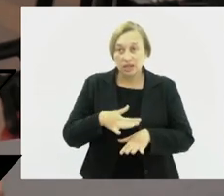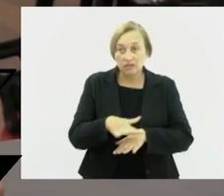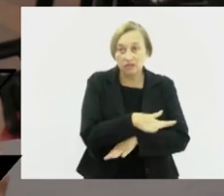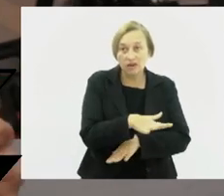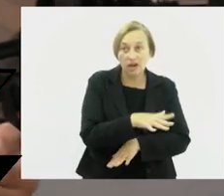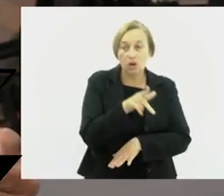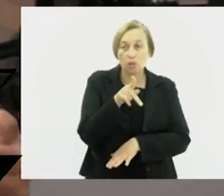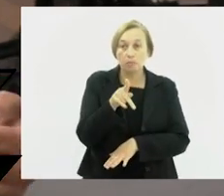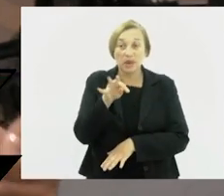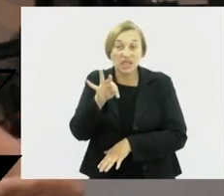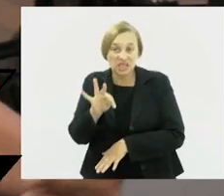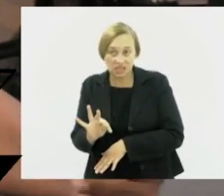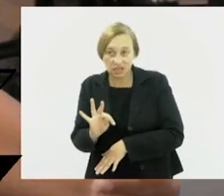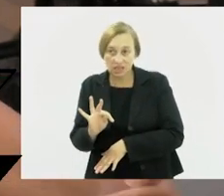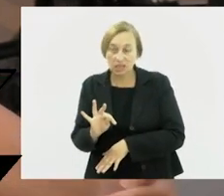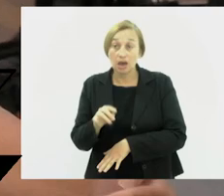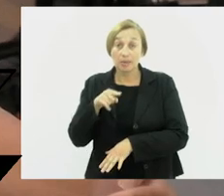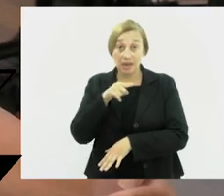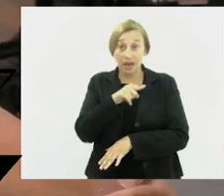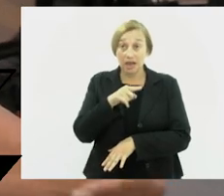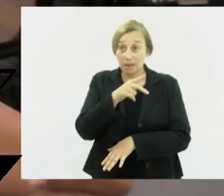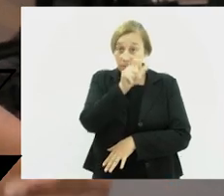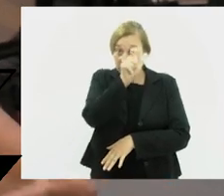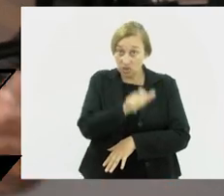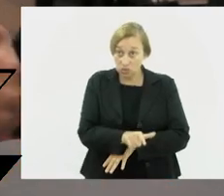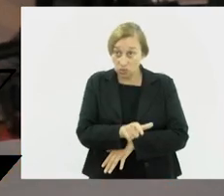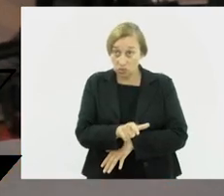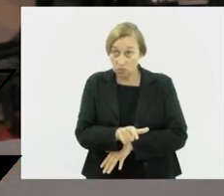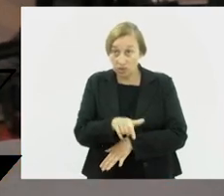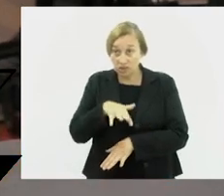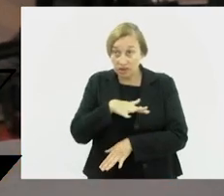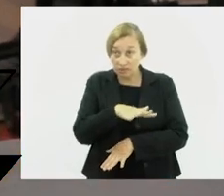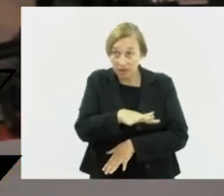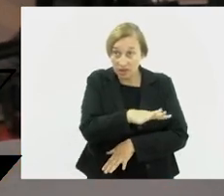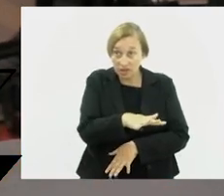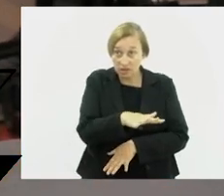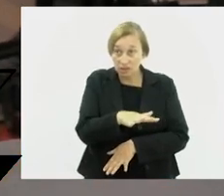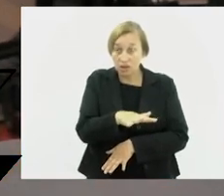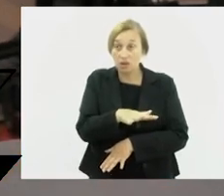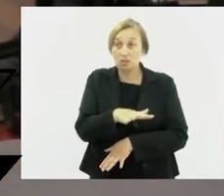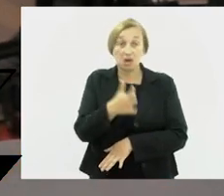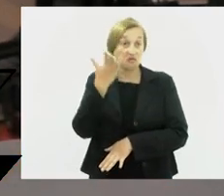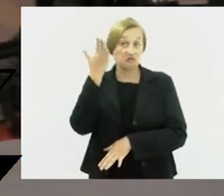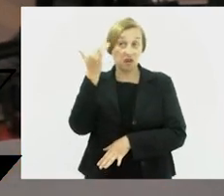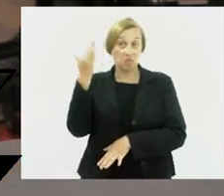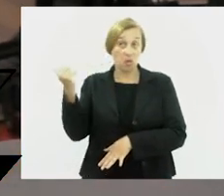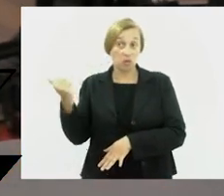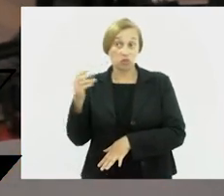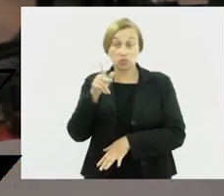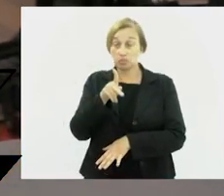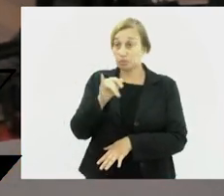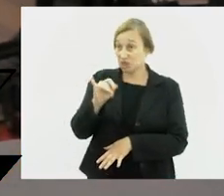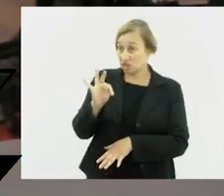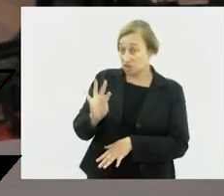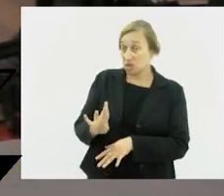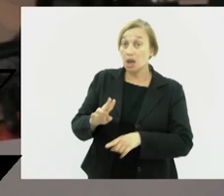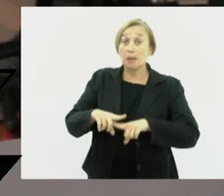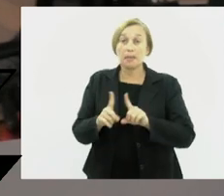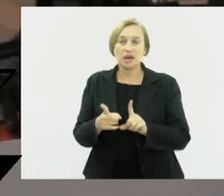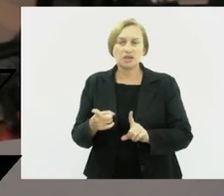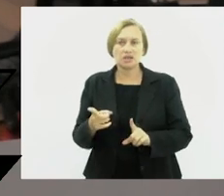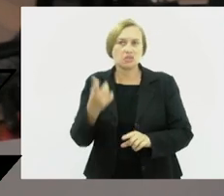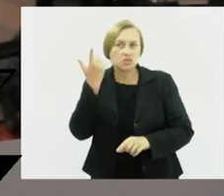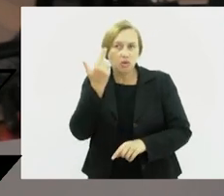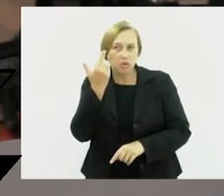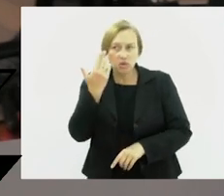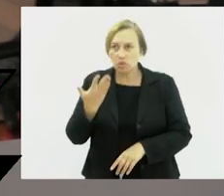pitbull. Para aquela pessoa da comunidade, o pitbull é status. Mas, geralmente, como o colega Ponce de